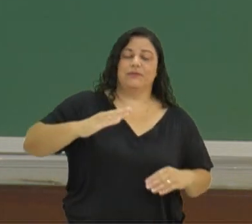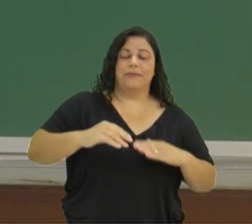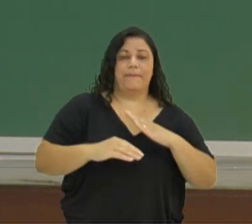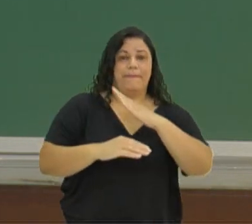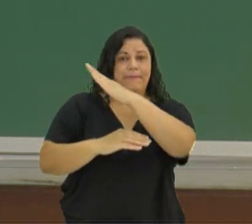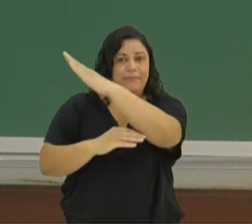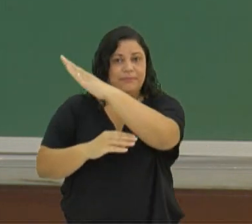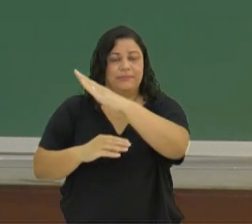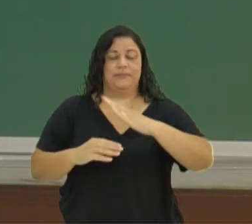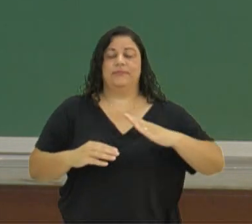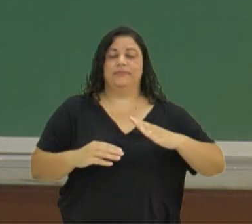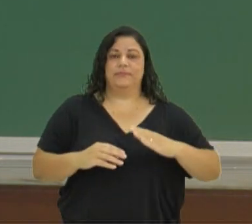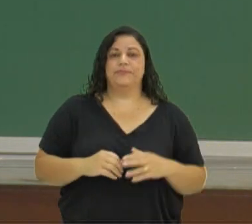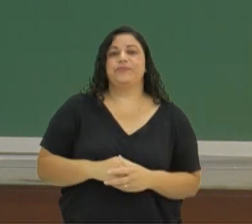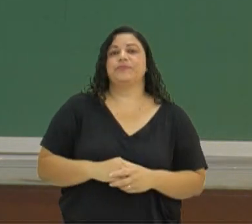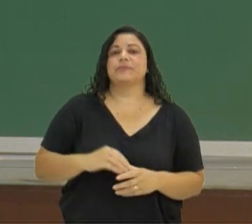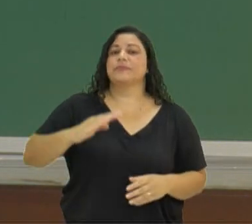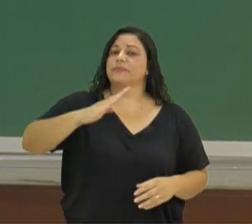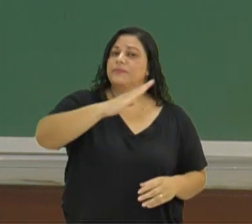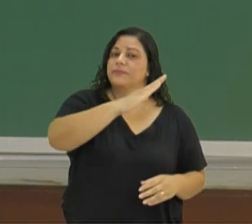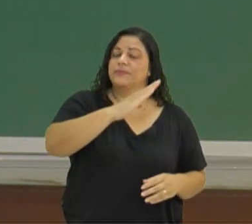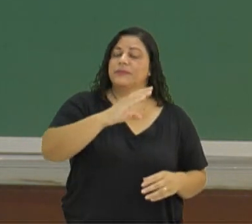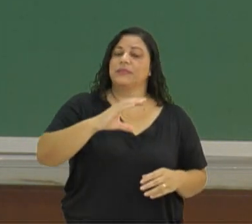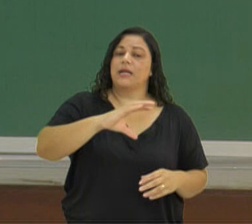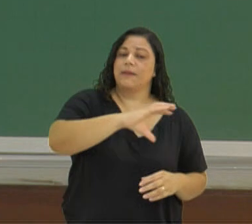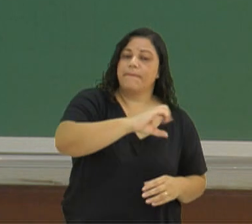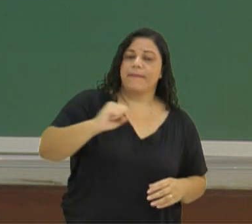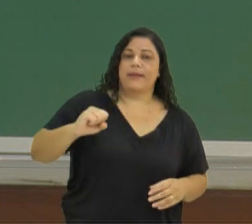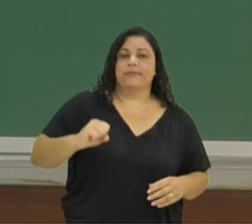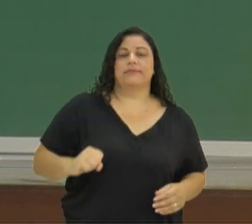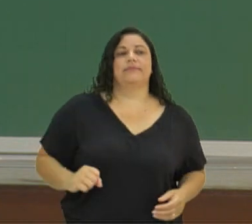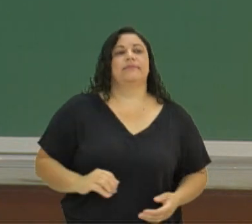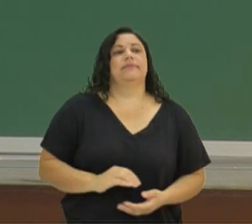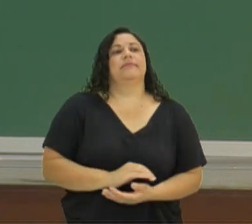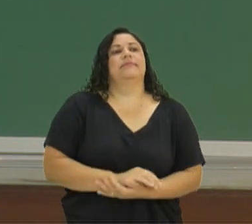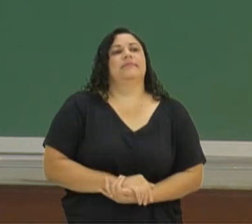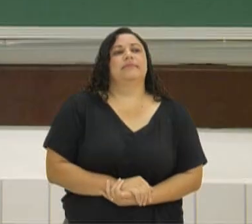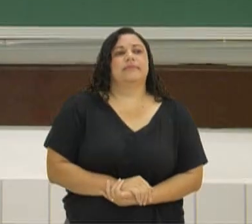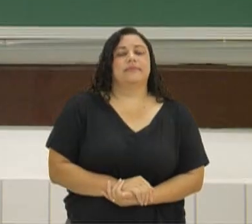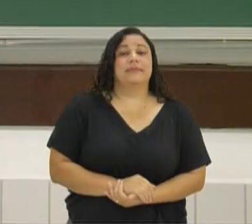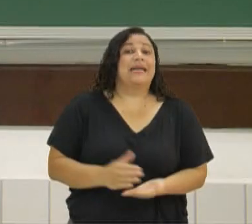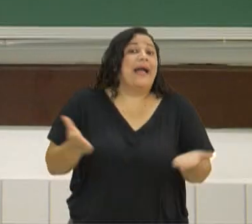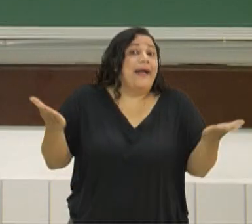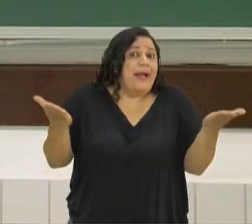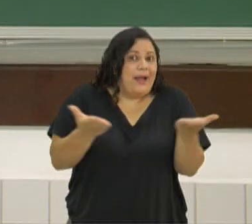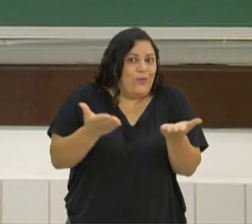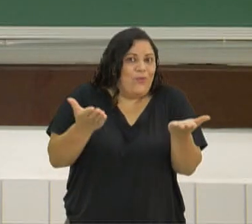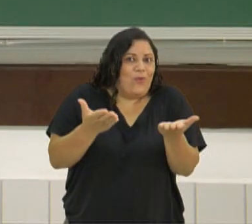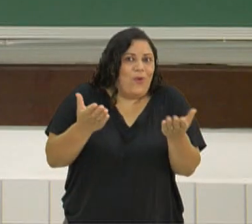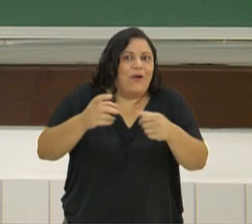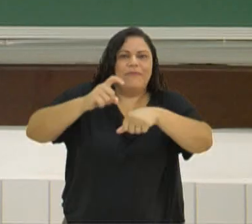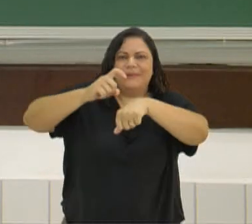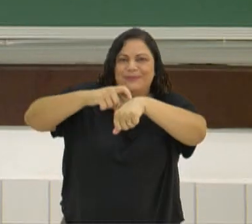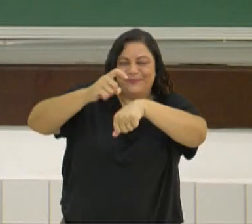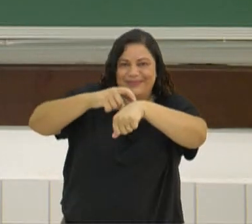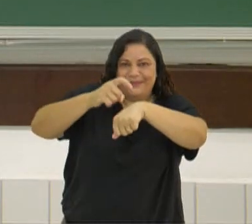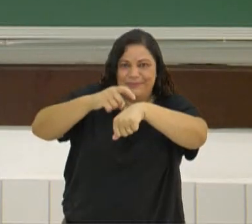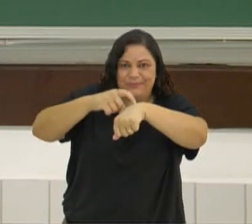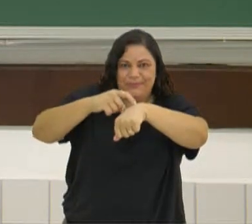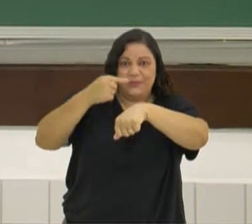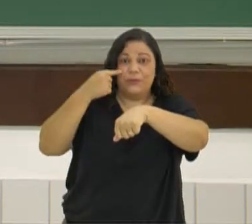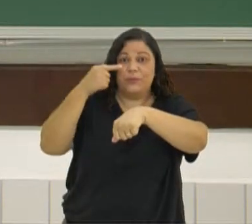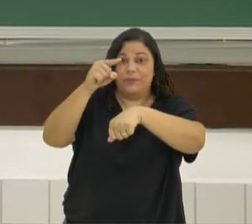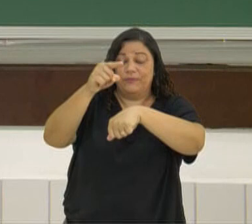na diagonal direita quanto na diagonal esquerda. Bem, agora eu vou dar um tempinho para você acessar